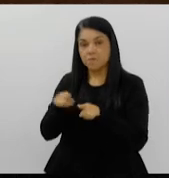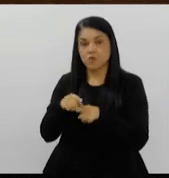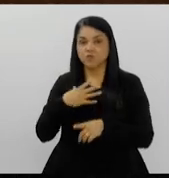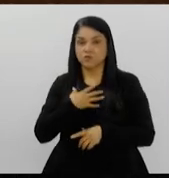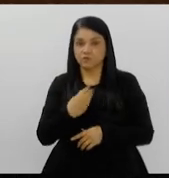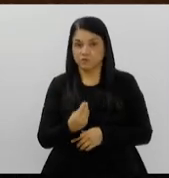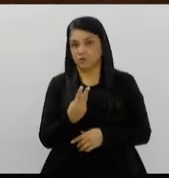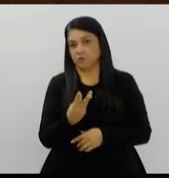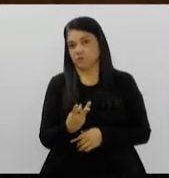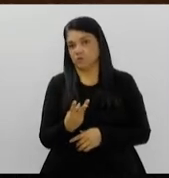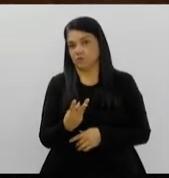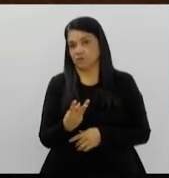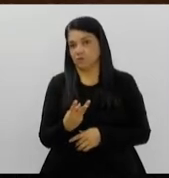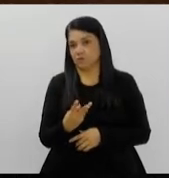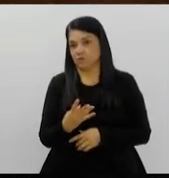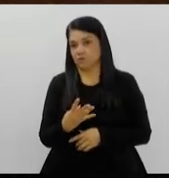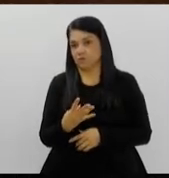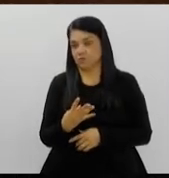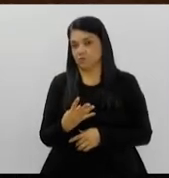filhos.